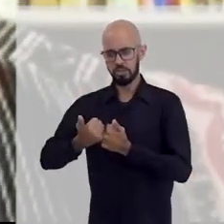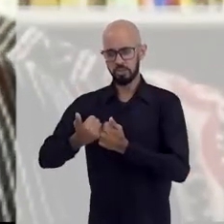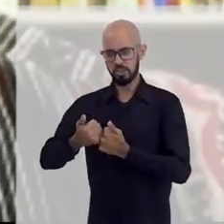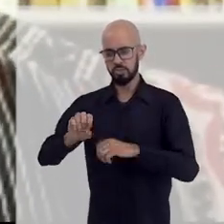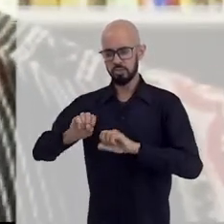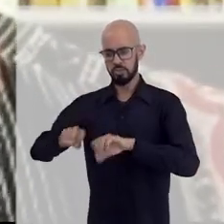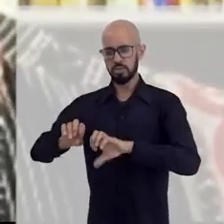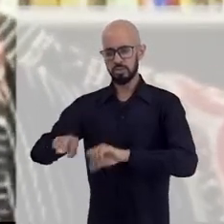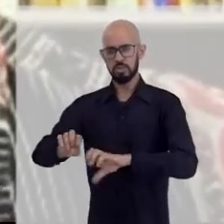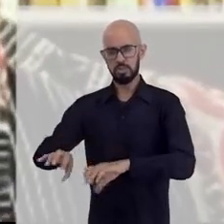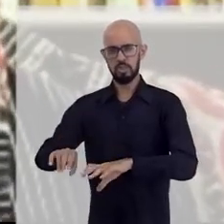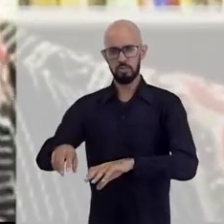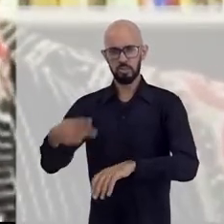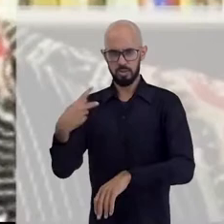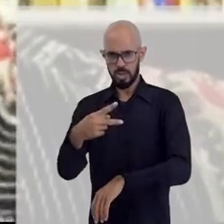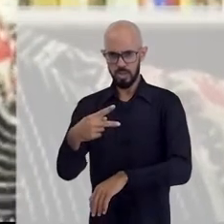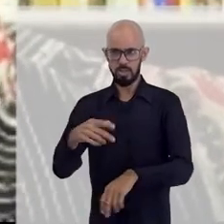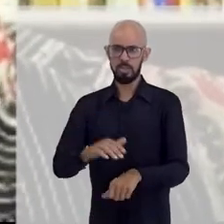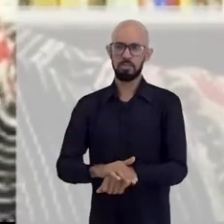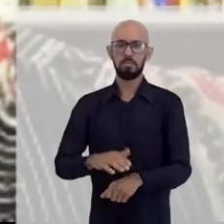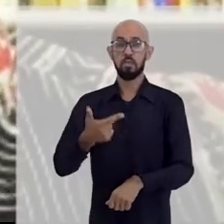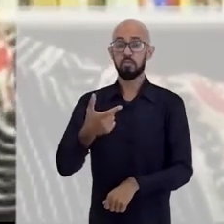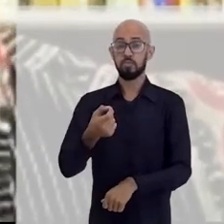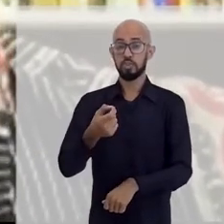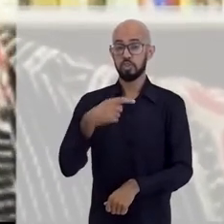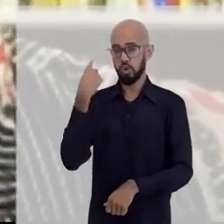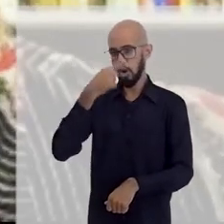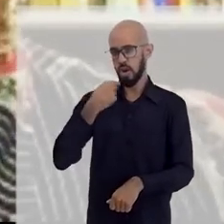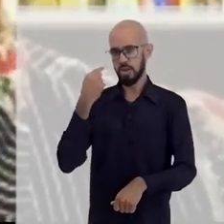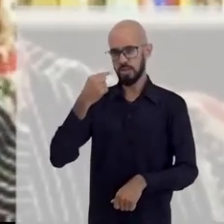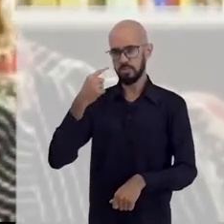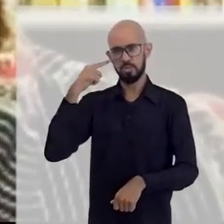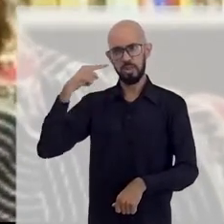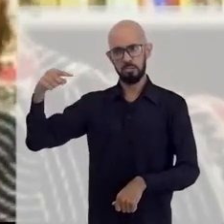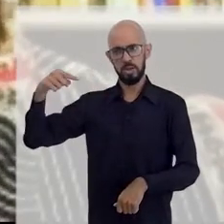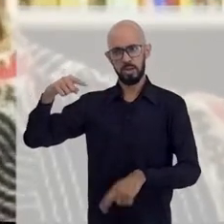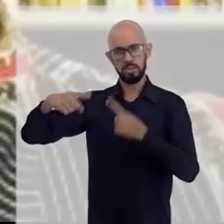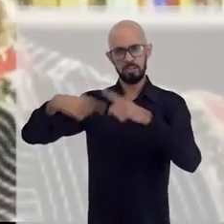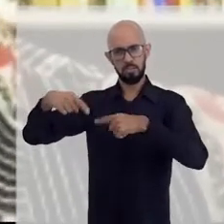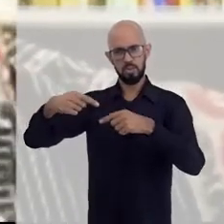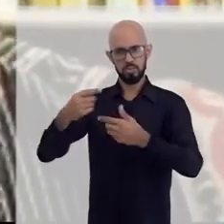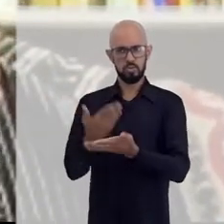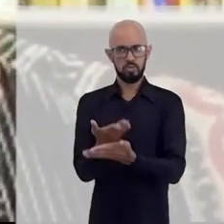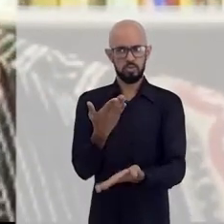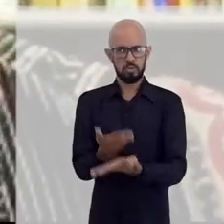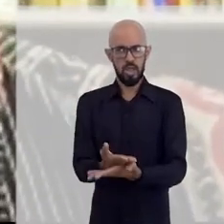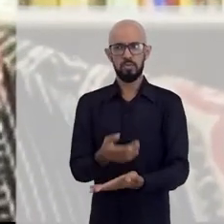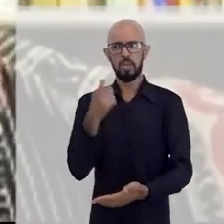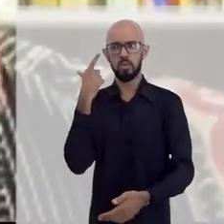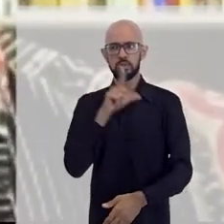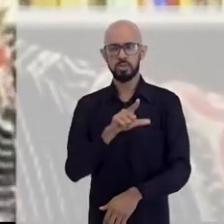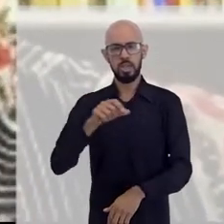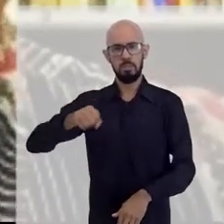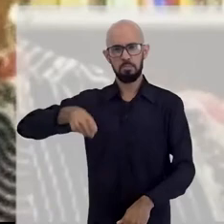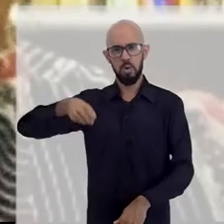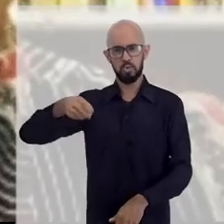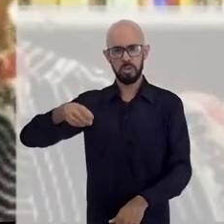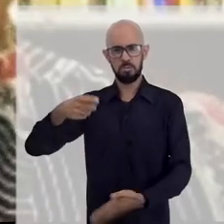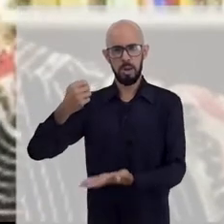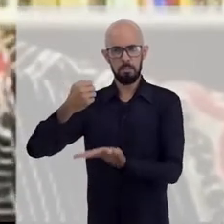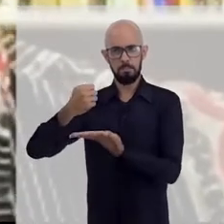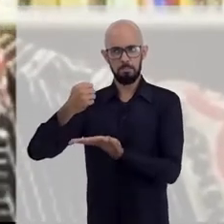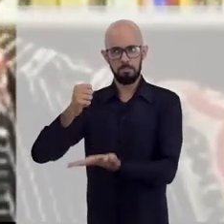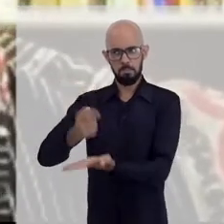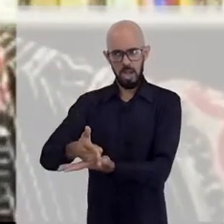né? Eu trabalhava por 20 horas semanais e o resto do tempo eu estudava, né? Então, e com isso eu ganhei a bolsa para pagar